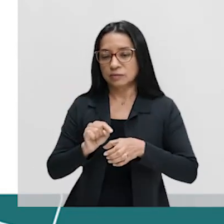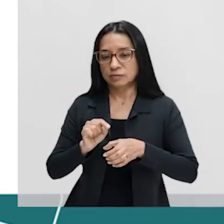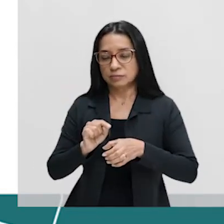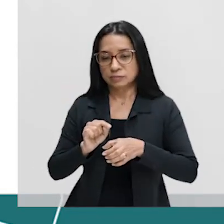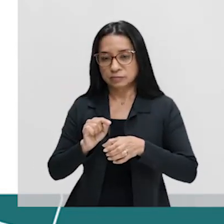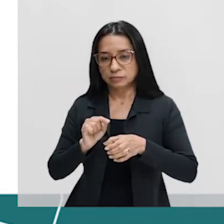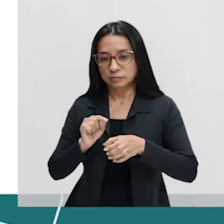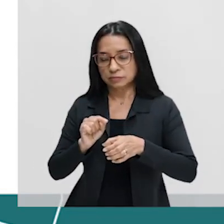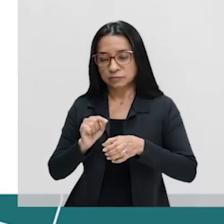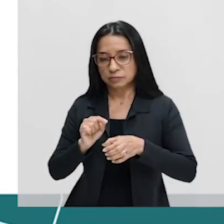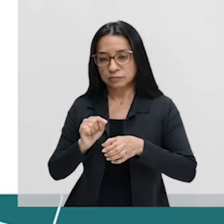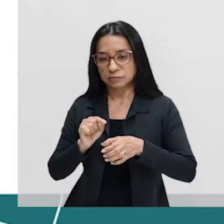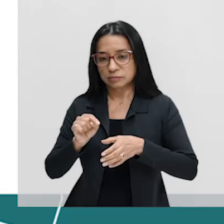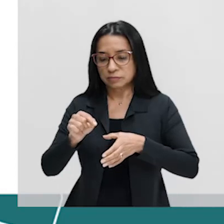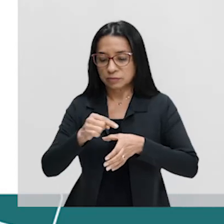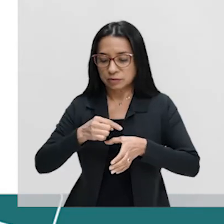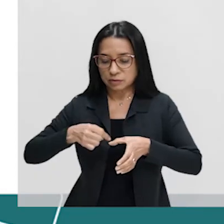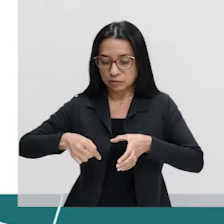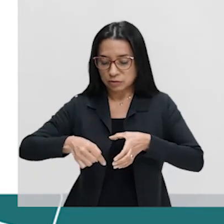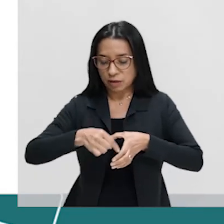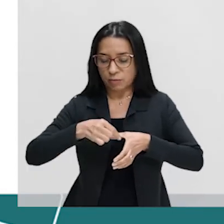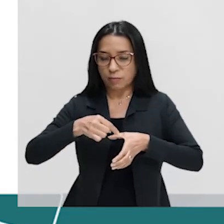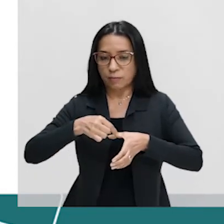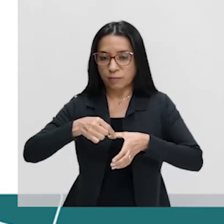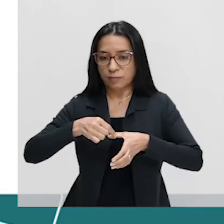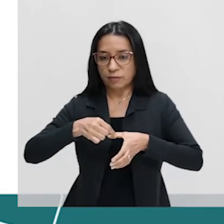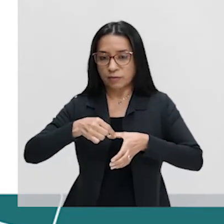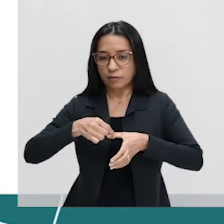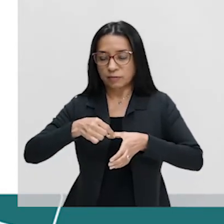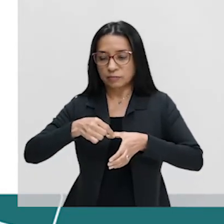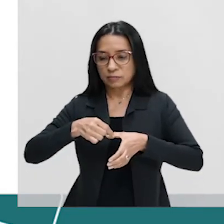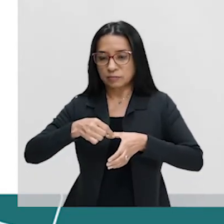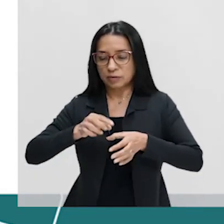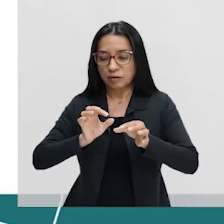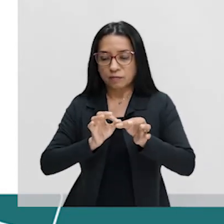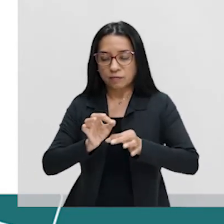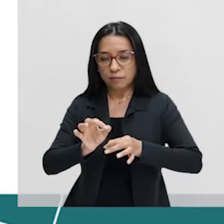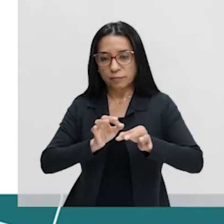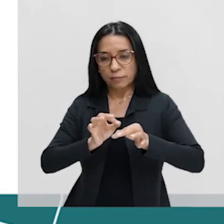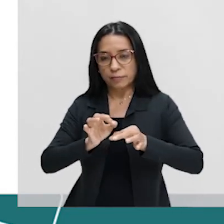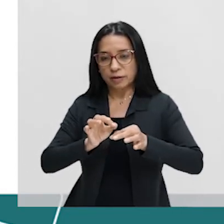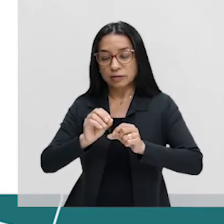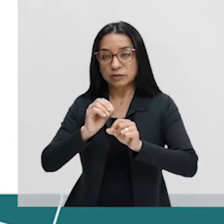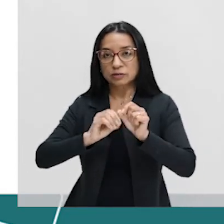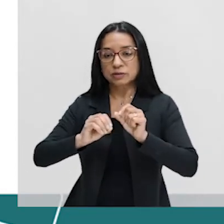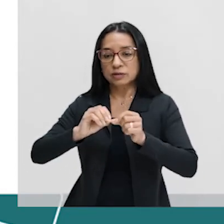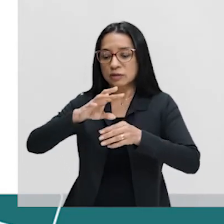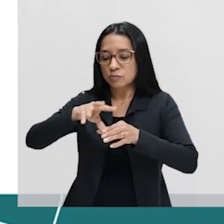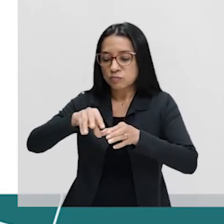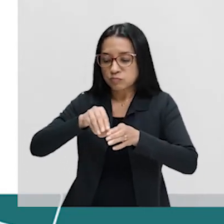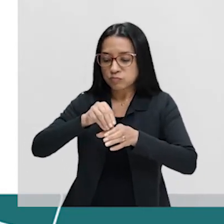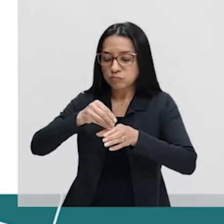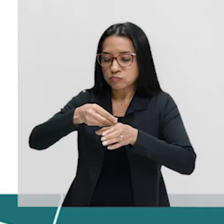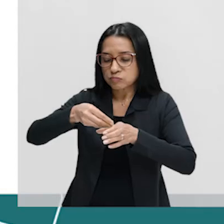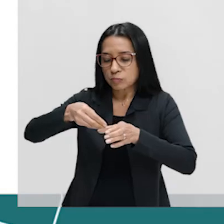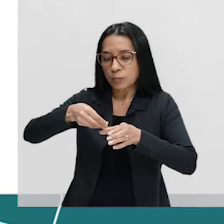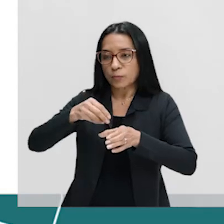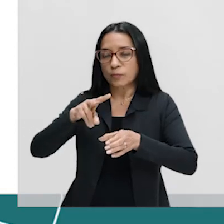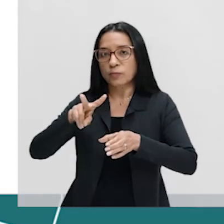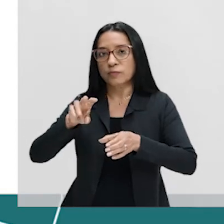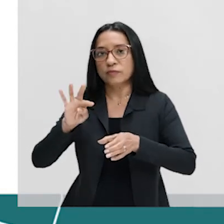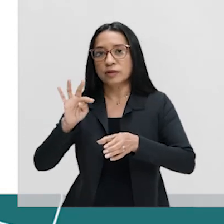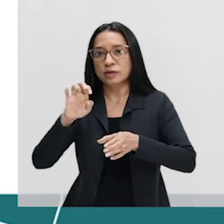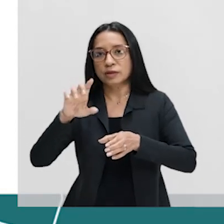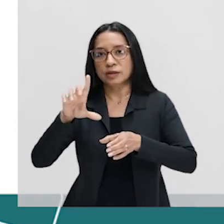É justamente formada de vitelo, que é aquela partezinha amarelada, tá? Então nós temos